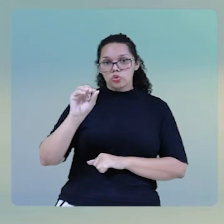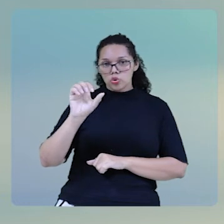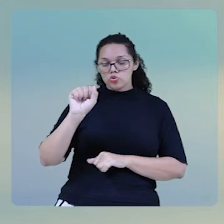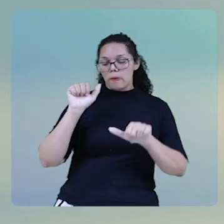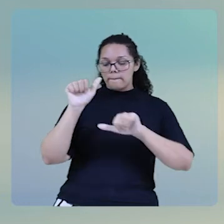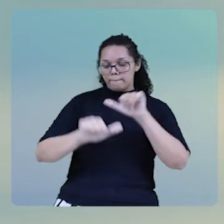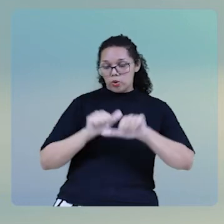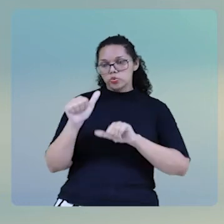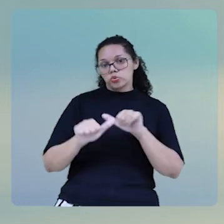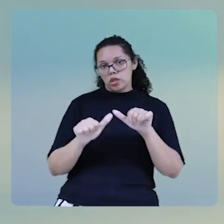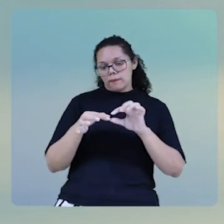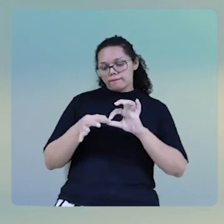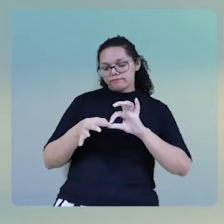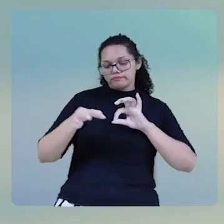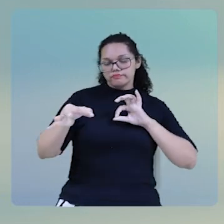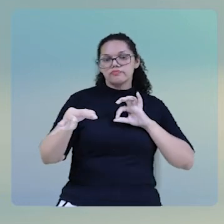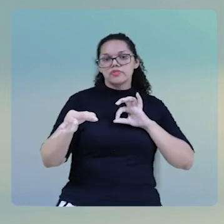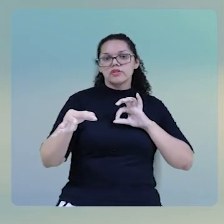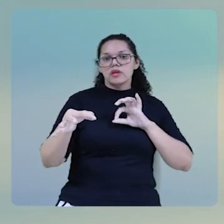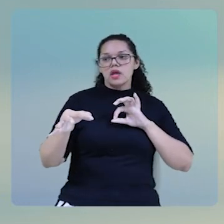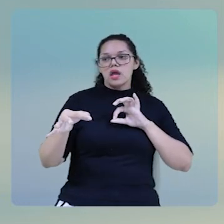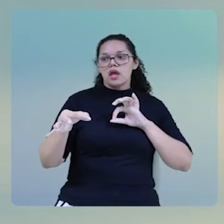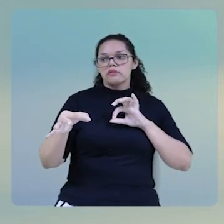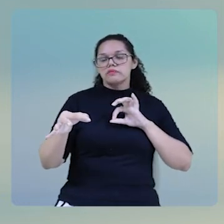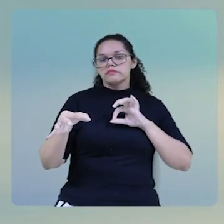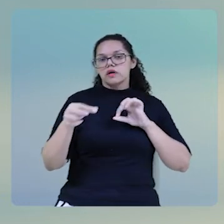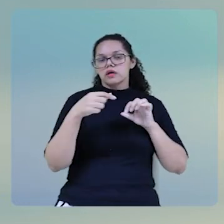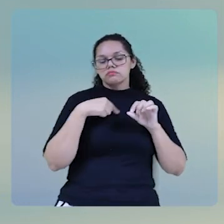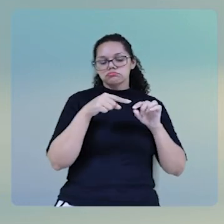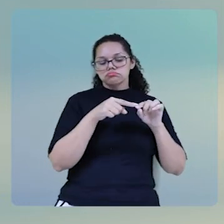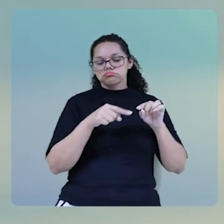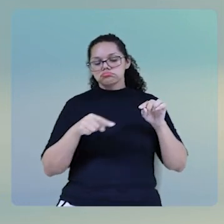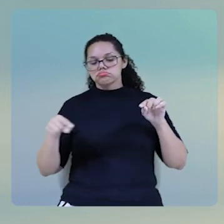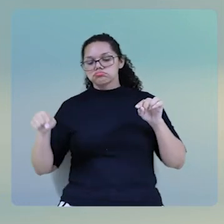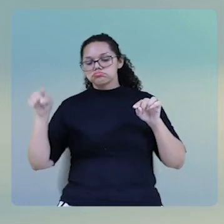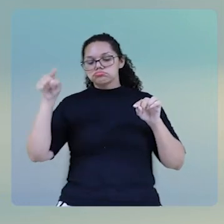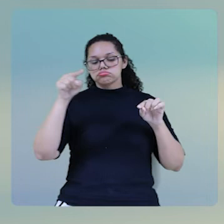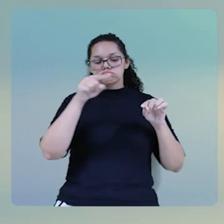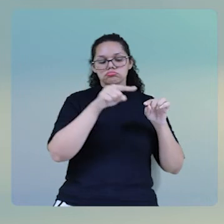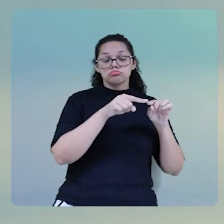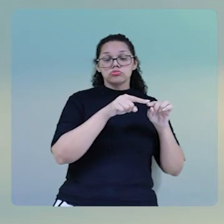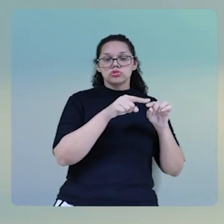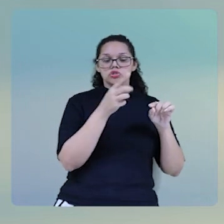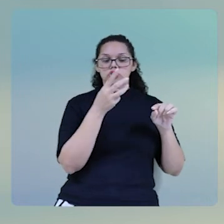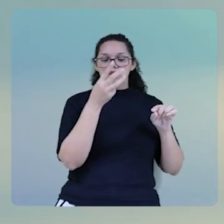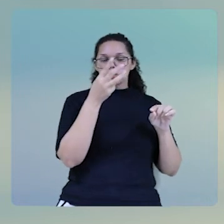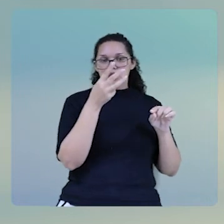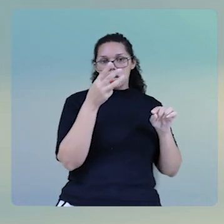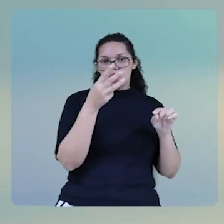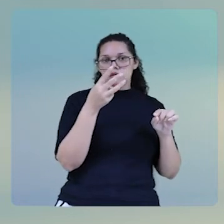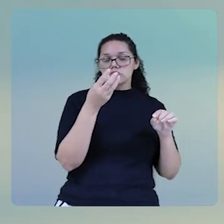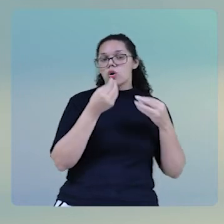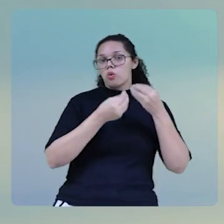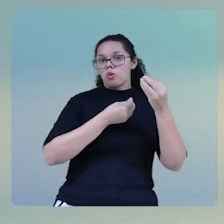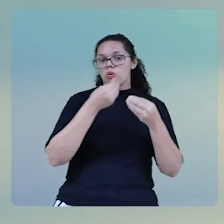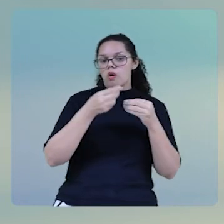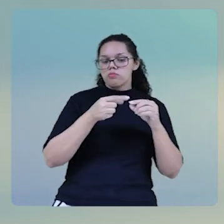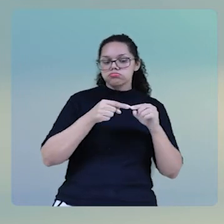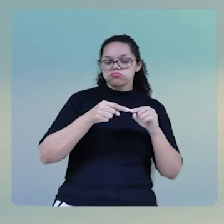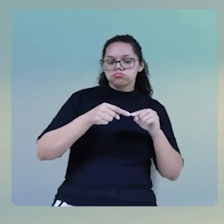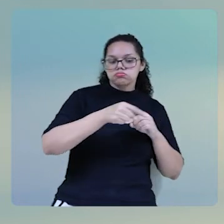pessoal, esse condutor vai ter que andar essa distância de 3 centímetros. Tem um detalhe. O que o condutor anda